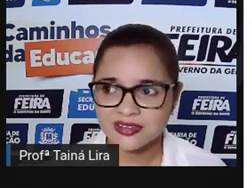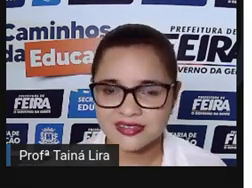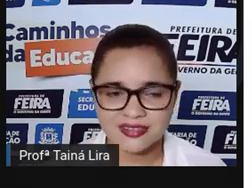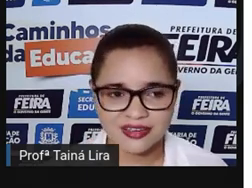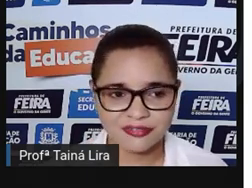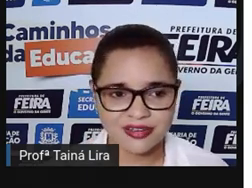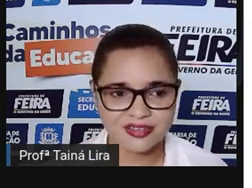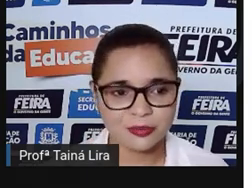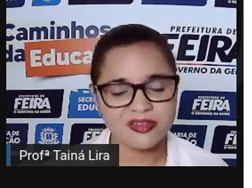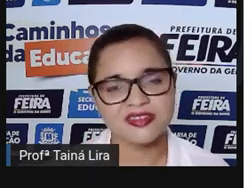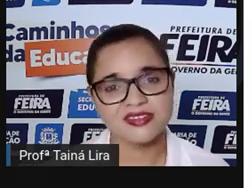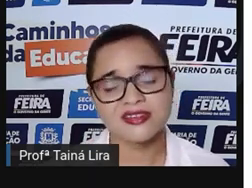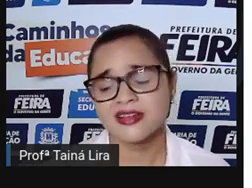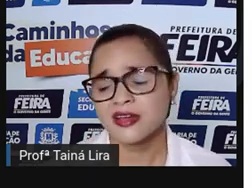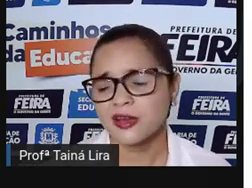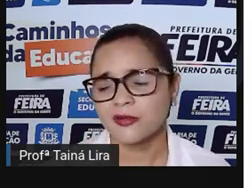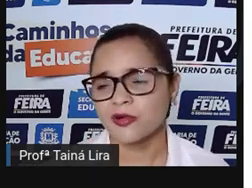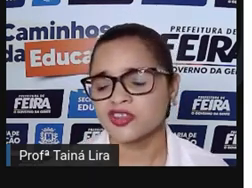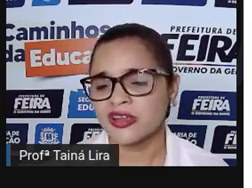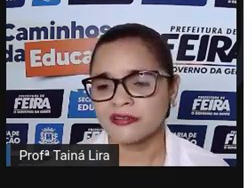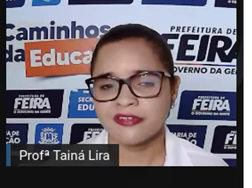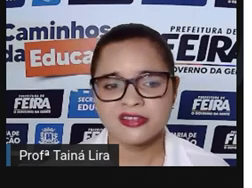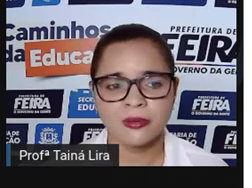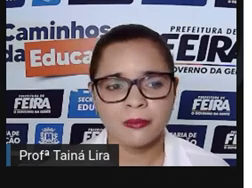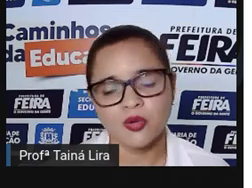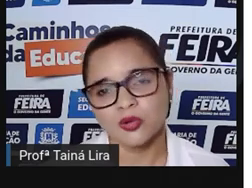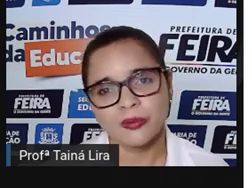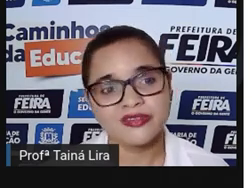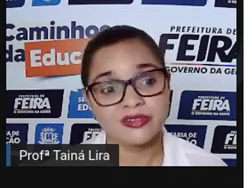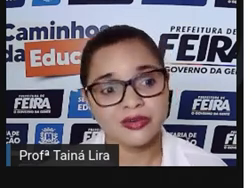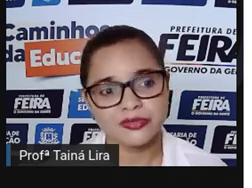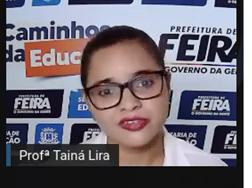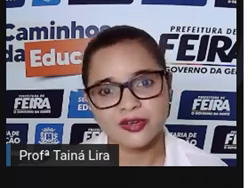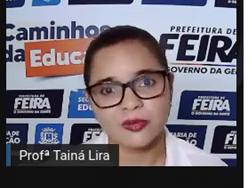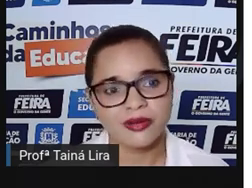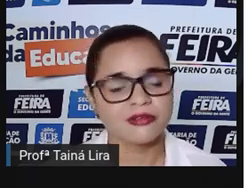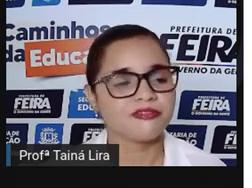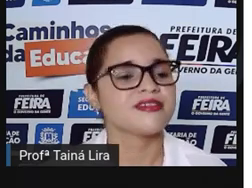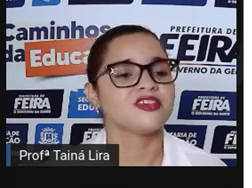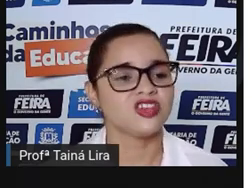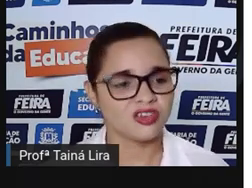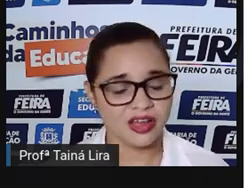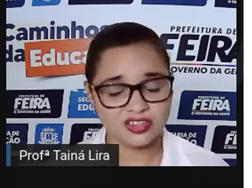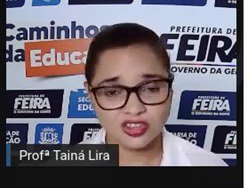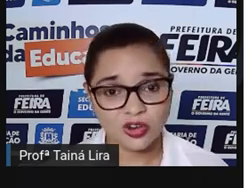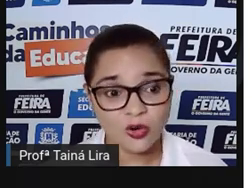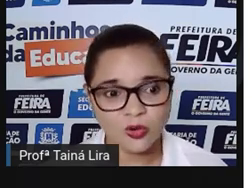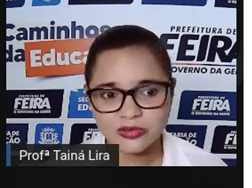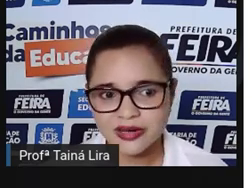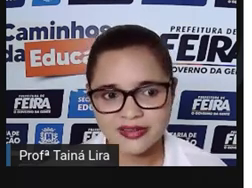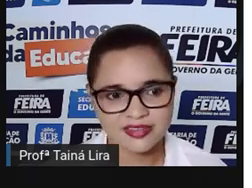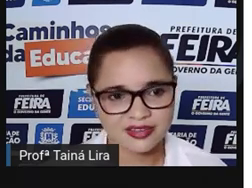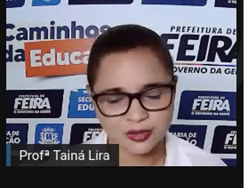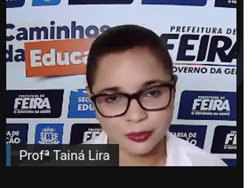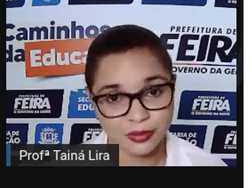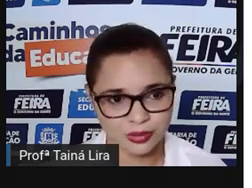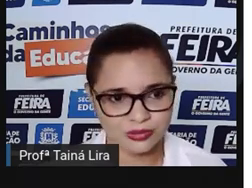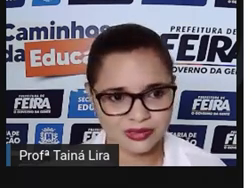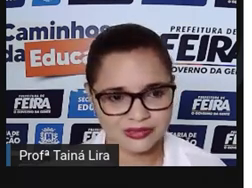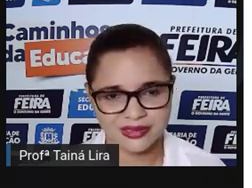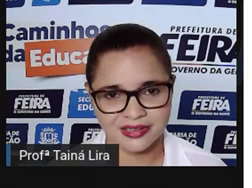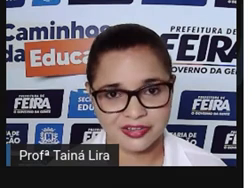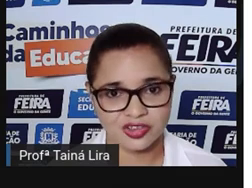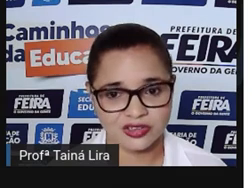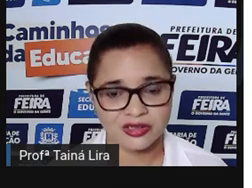gente quiser fazer de pesquisa. Eu hoje quero fazer um bolo, mas eu não sei como é que faz. A gente encontra a receita do bolo